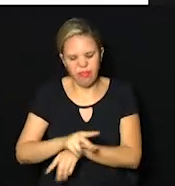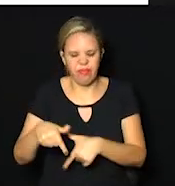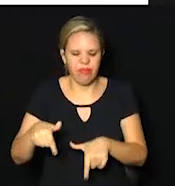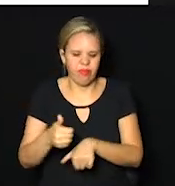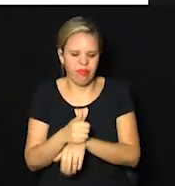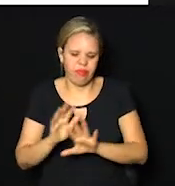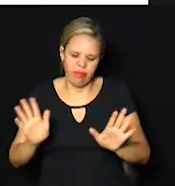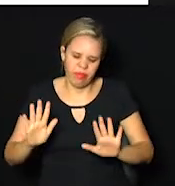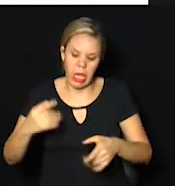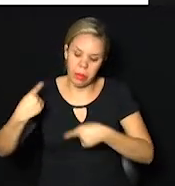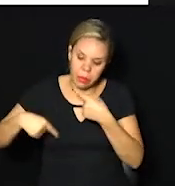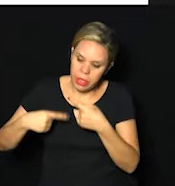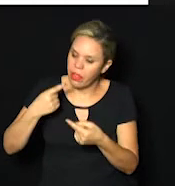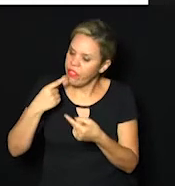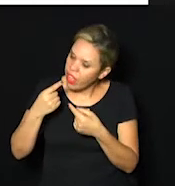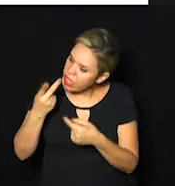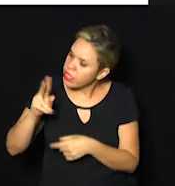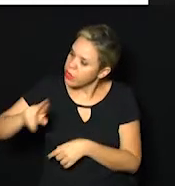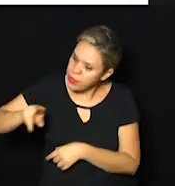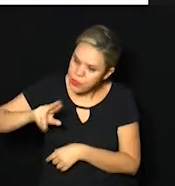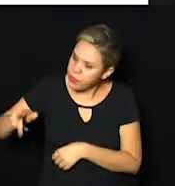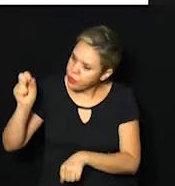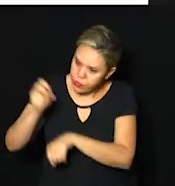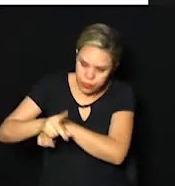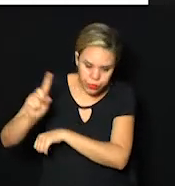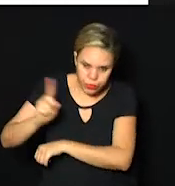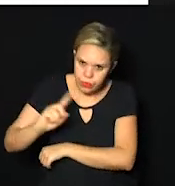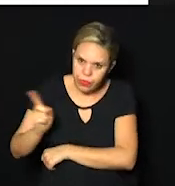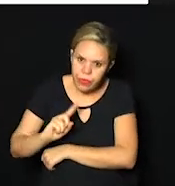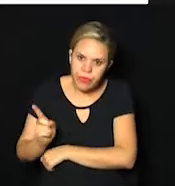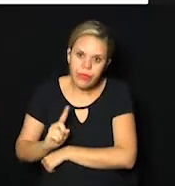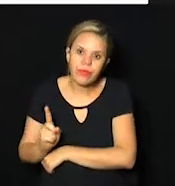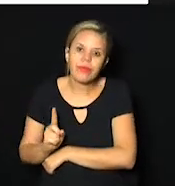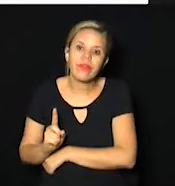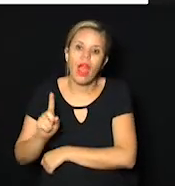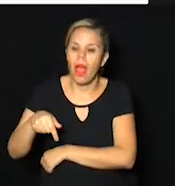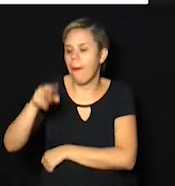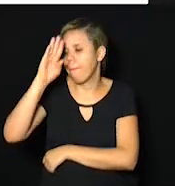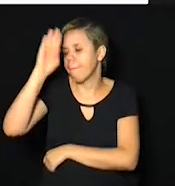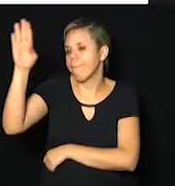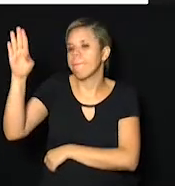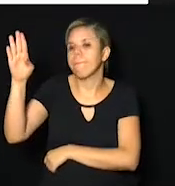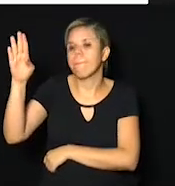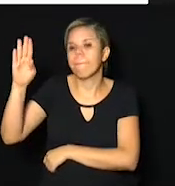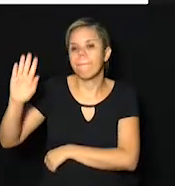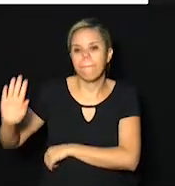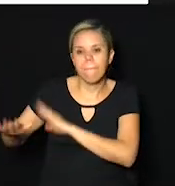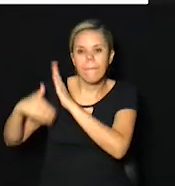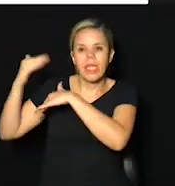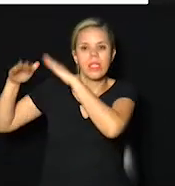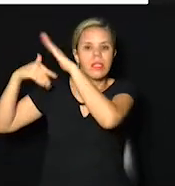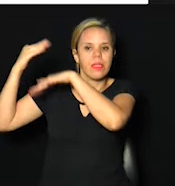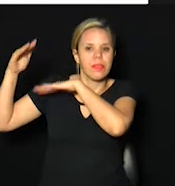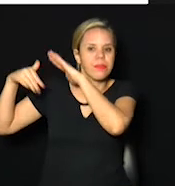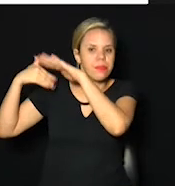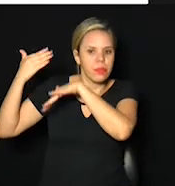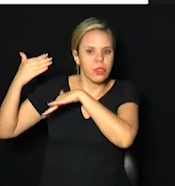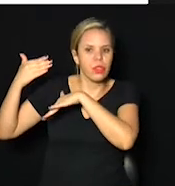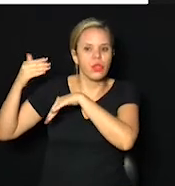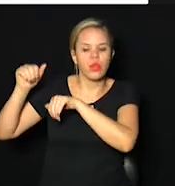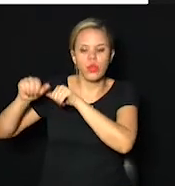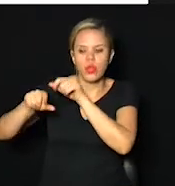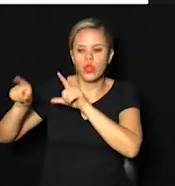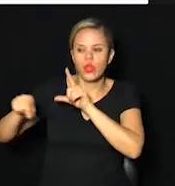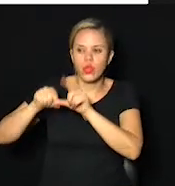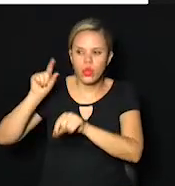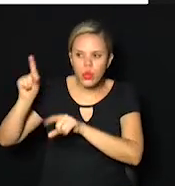discutir, né? Olha, não, política não é obtenção de cargo. Política é principalmente construção de